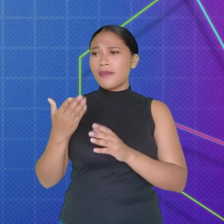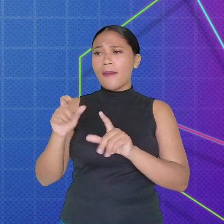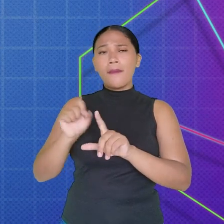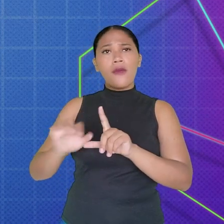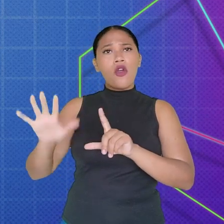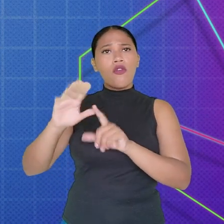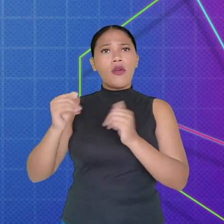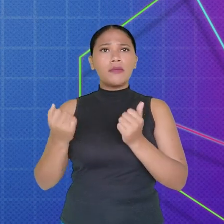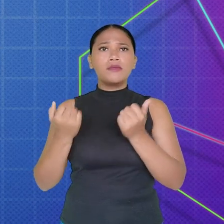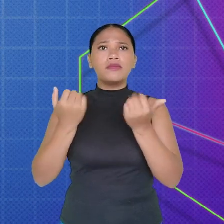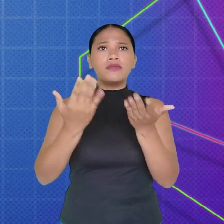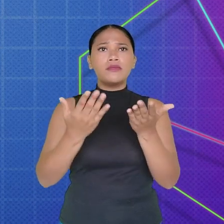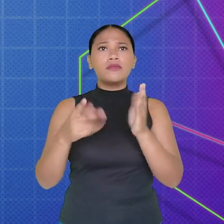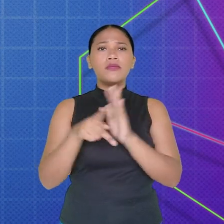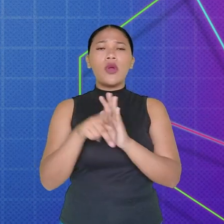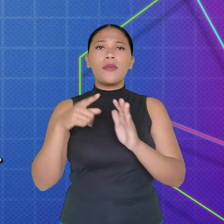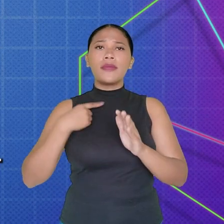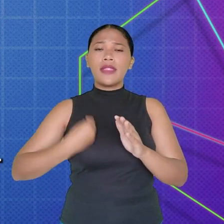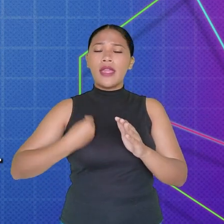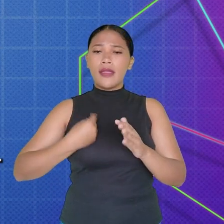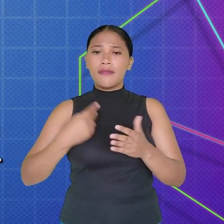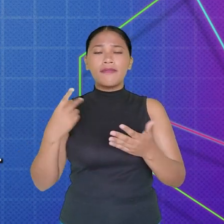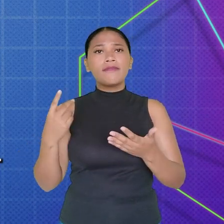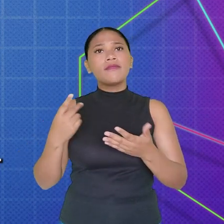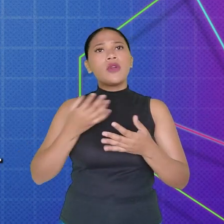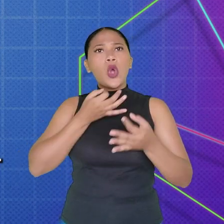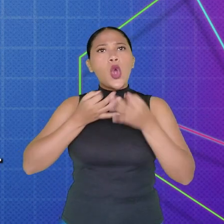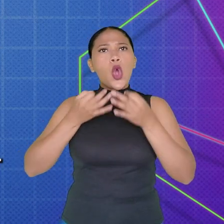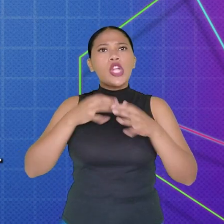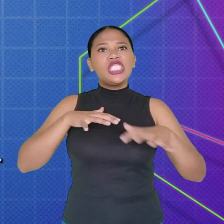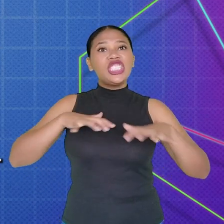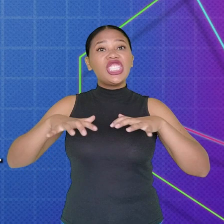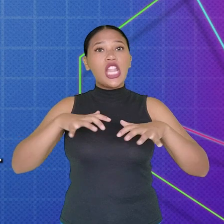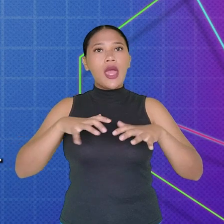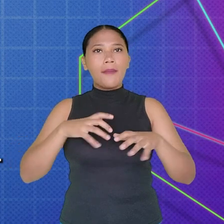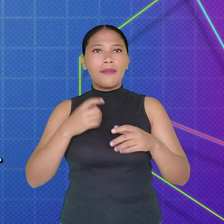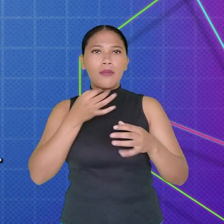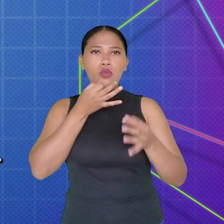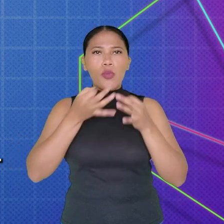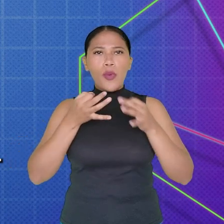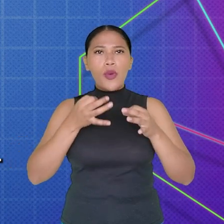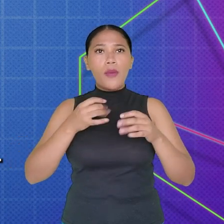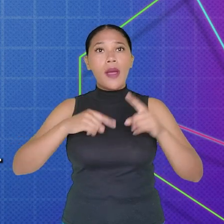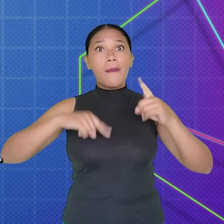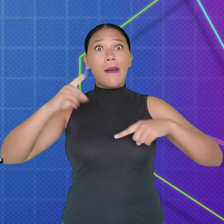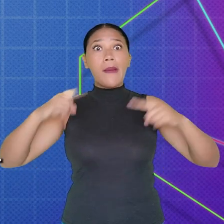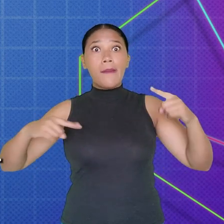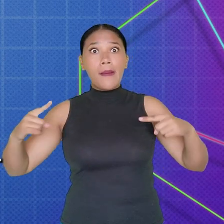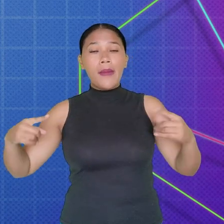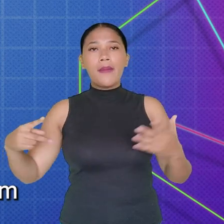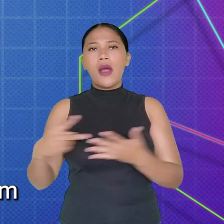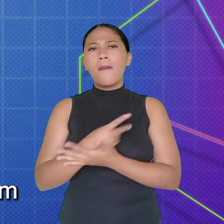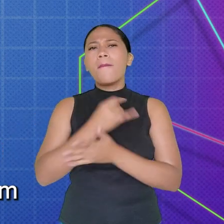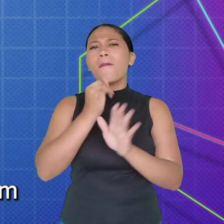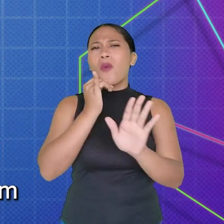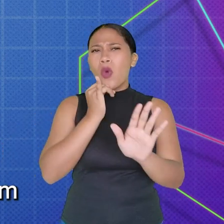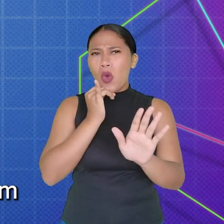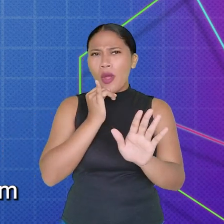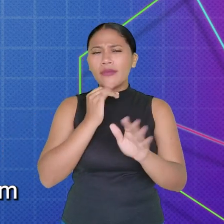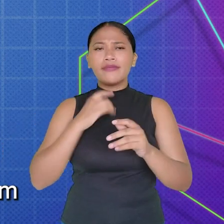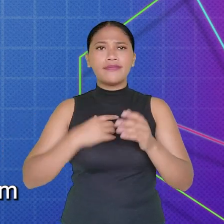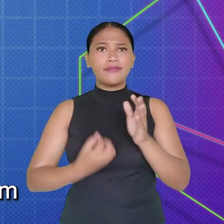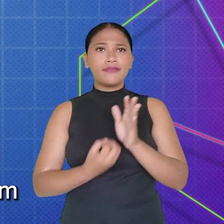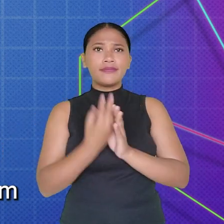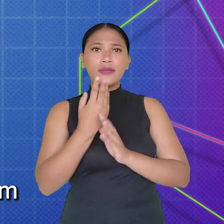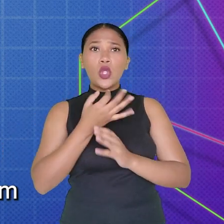também oferece a capacidade de adicionar efeitos sonoros dinâmicos, que podem mudar de acordo com as condições do jogo. Por exemplo, é